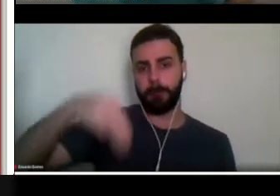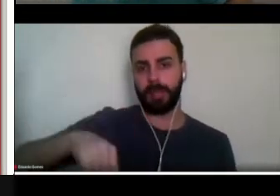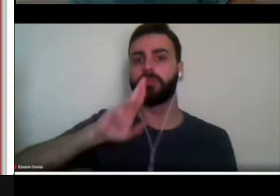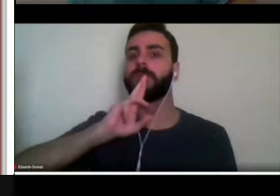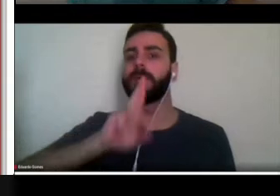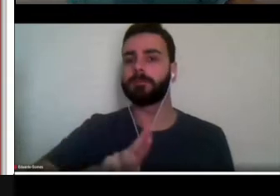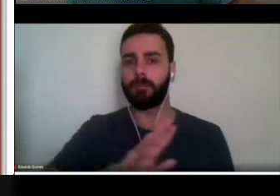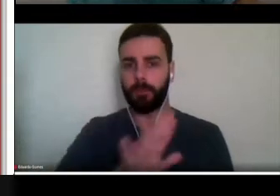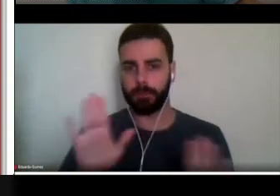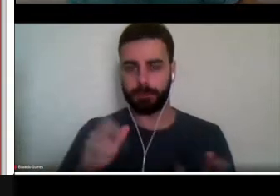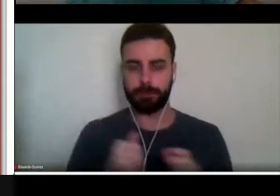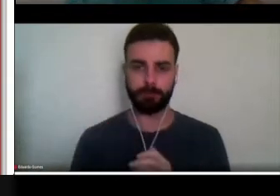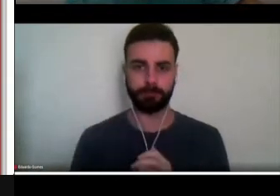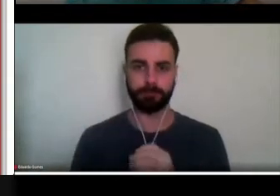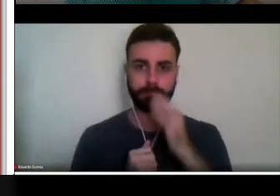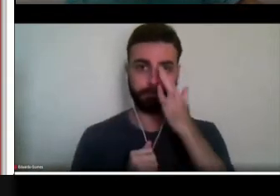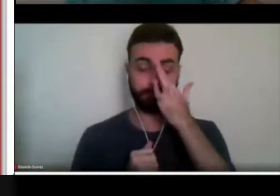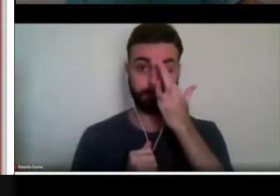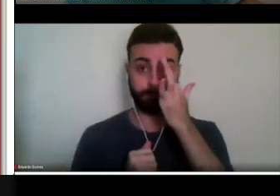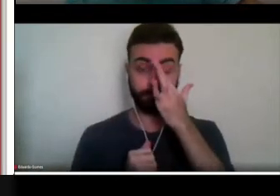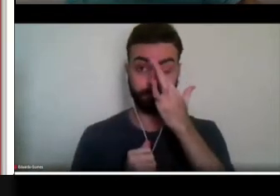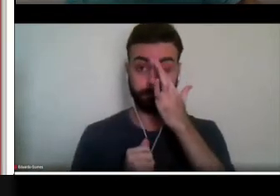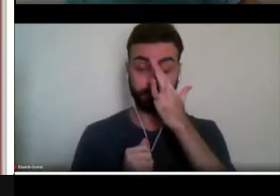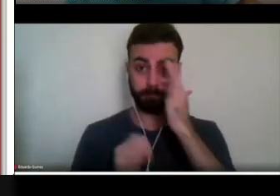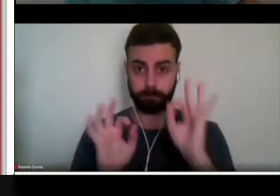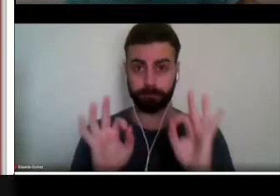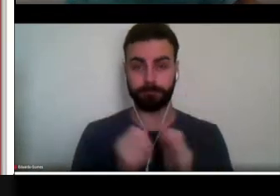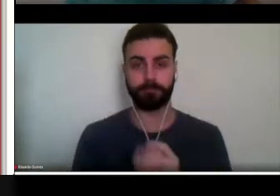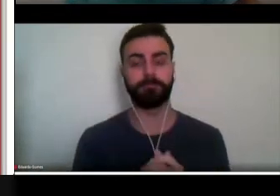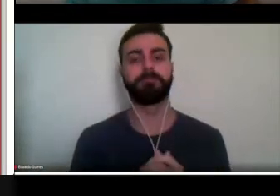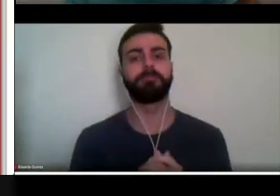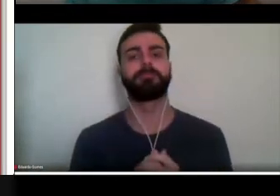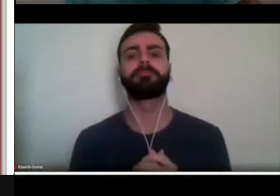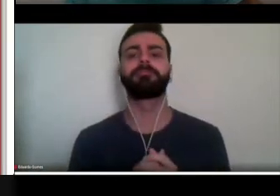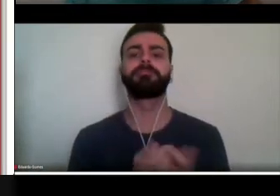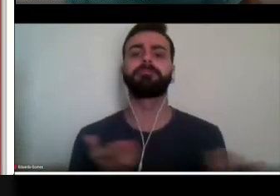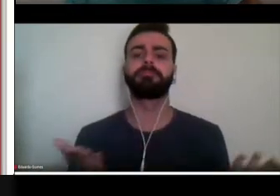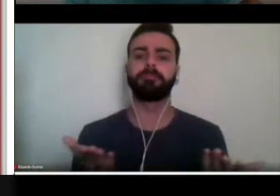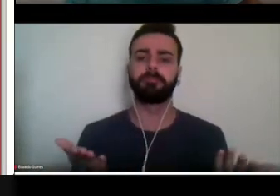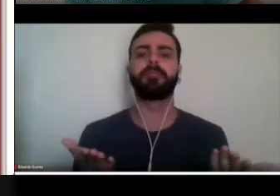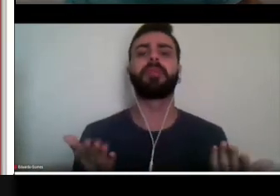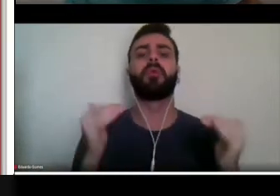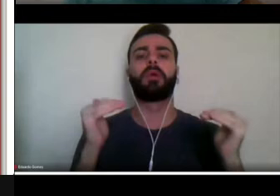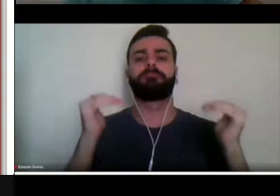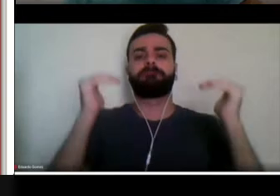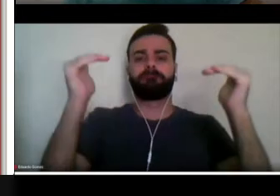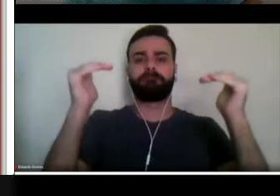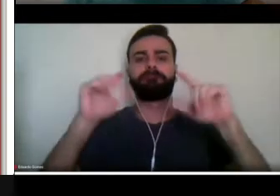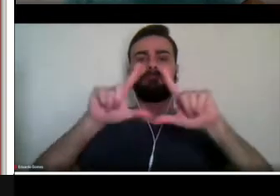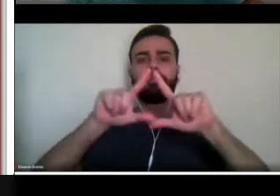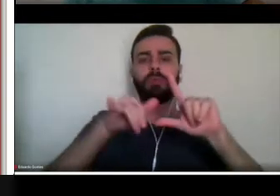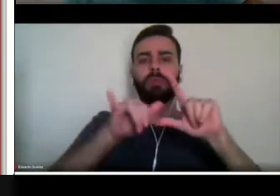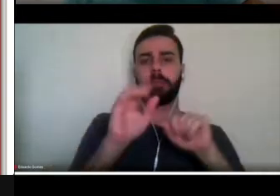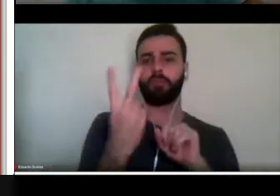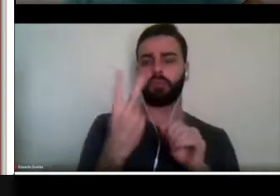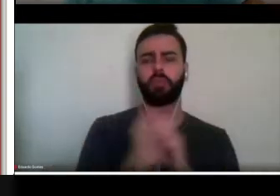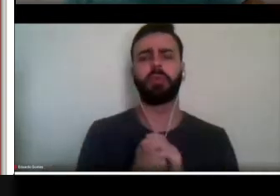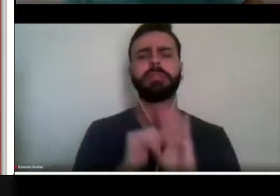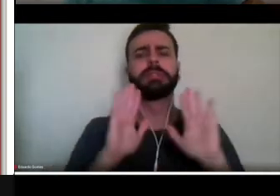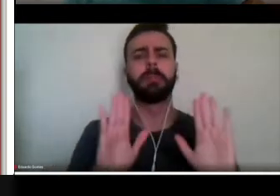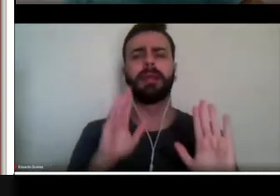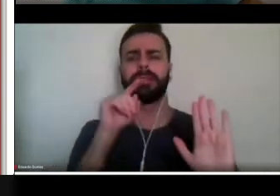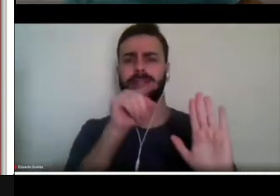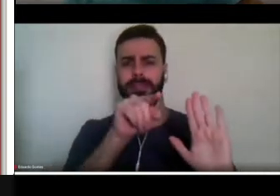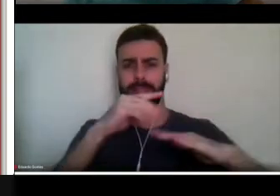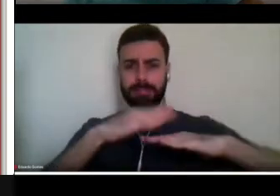né? E agora eu vou achar o ΔY2. Só que para eu achar o ΔY2, eu tenho um problema. Eu